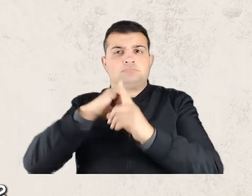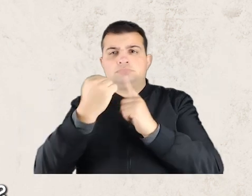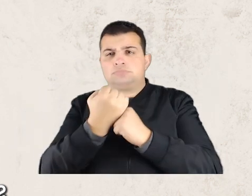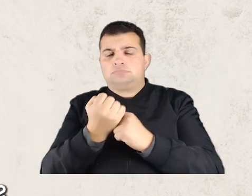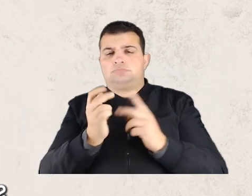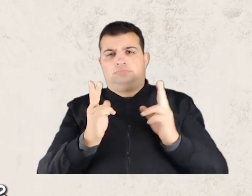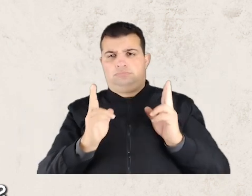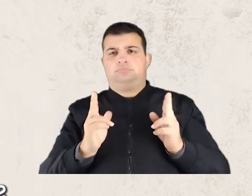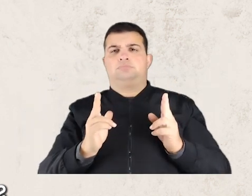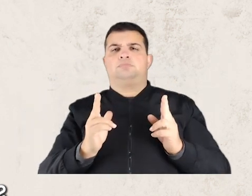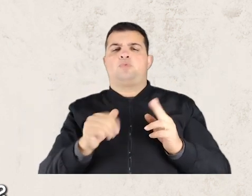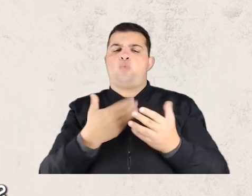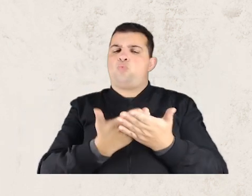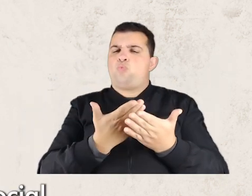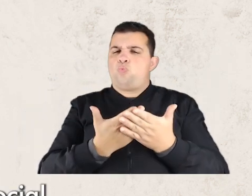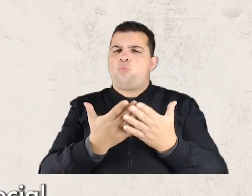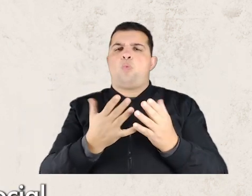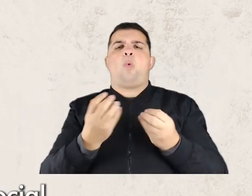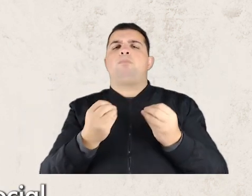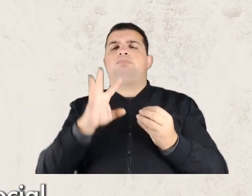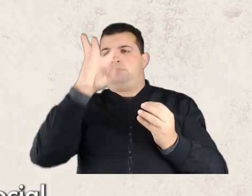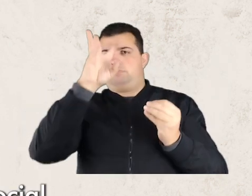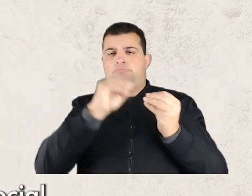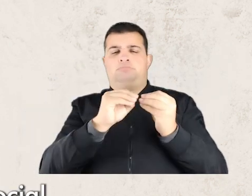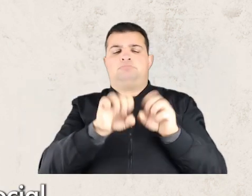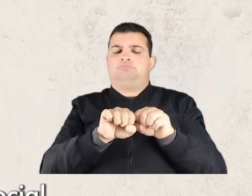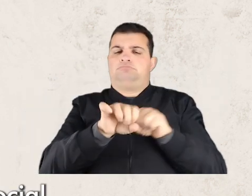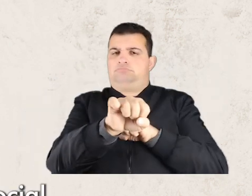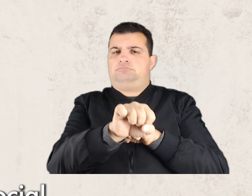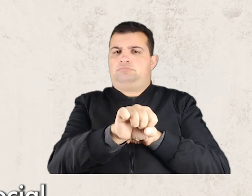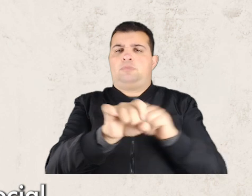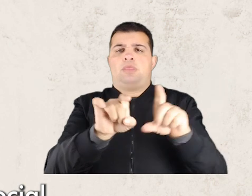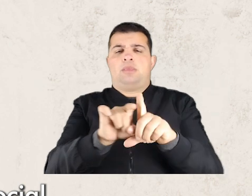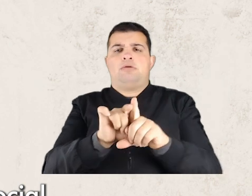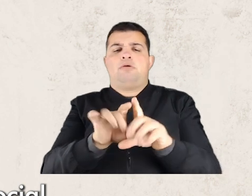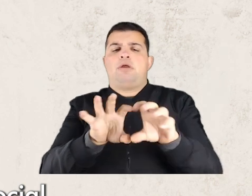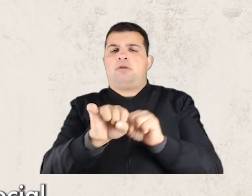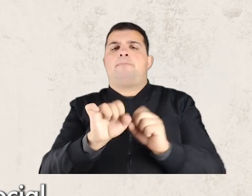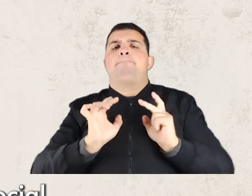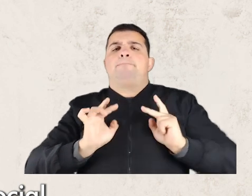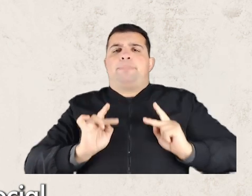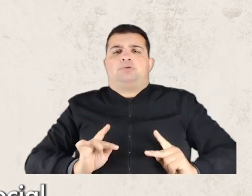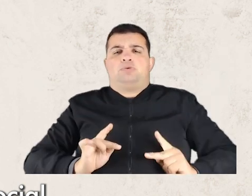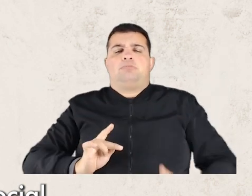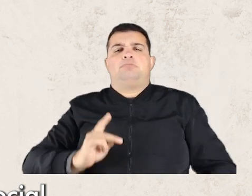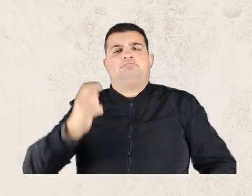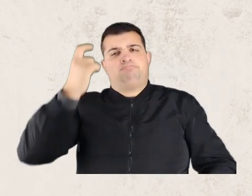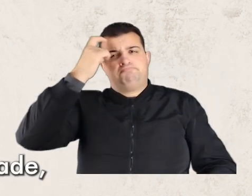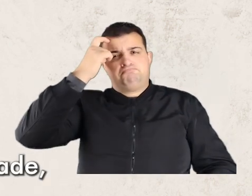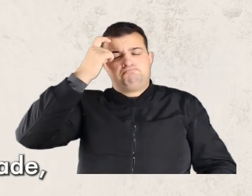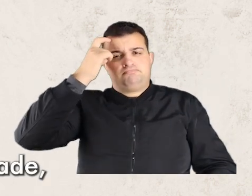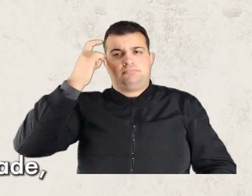qual é a definição de psicologia social? A definição, uma das definições que eu gosto, é de entender a psicologia